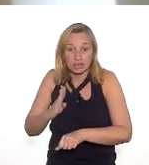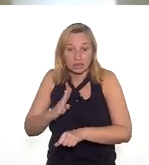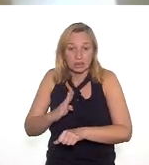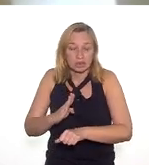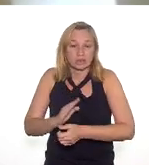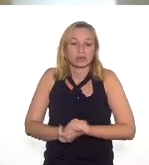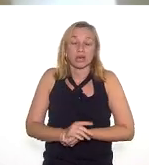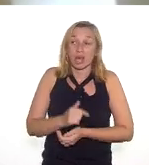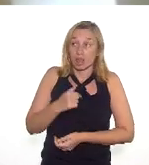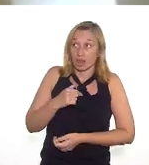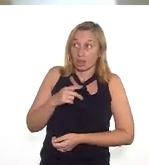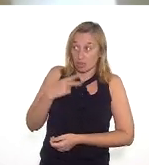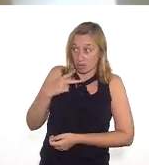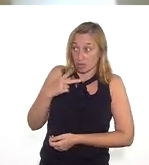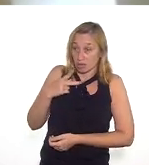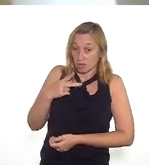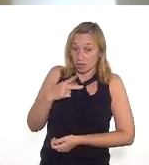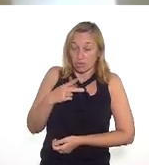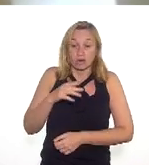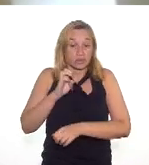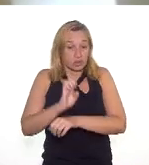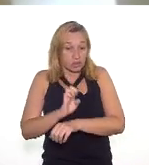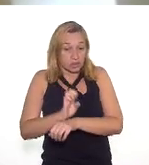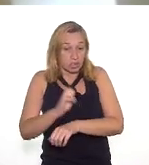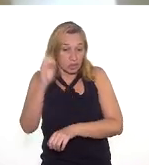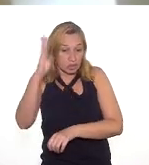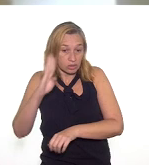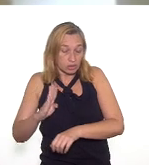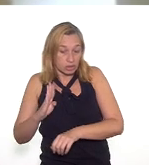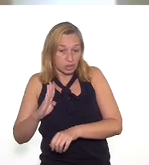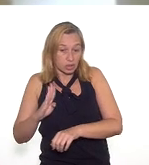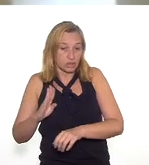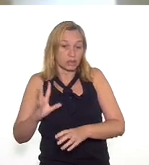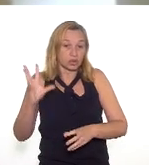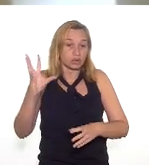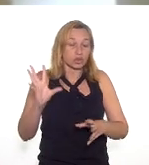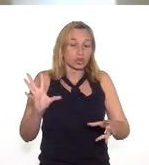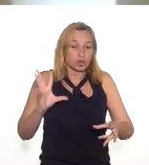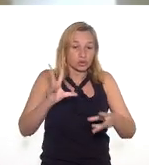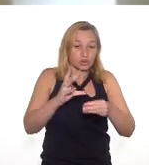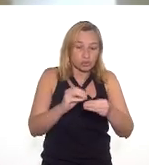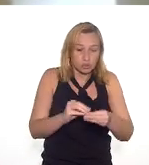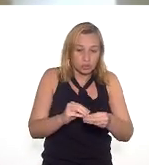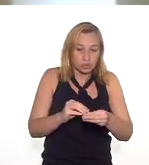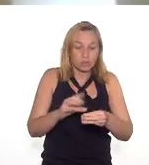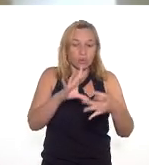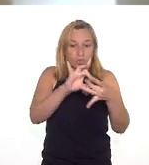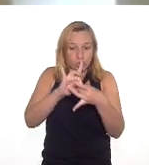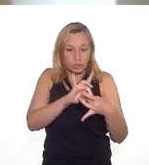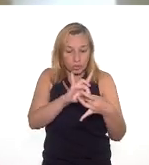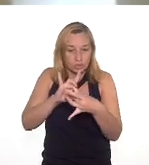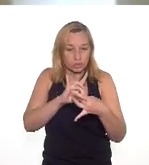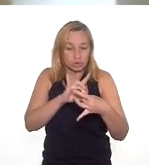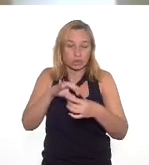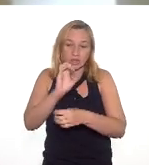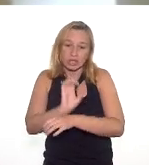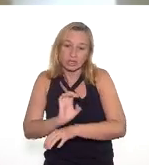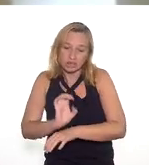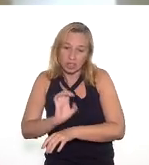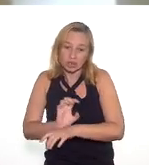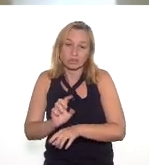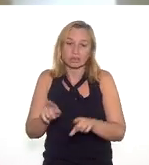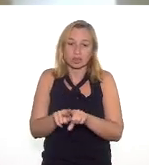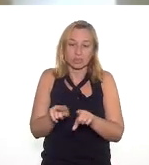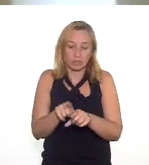aí eu vou falar Estado brasileiro englobando União, Estados e Municípios,